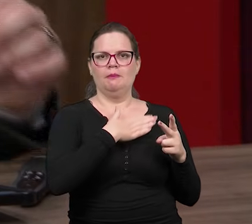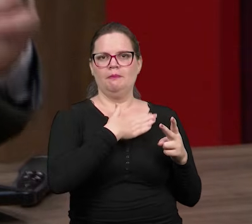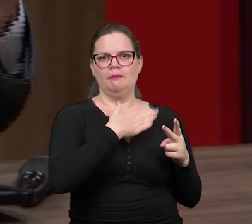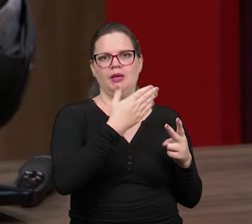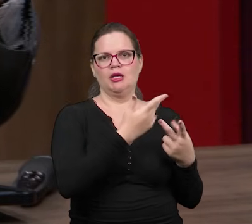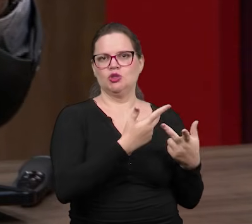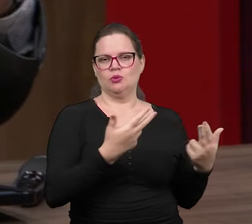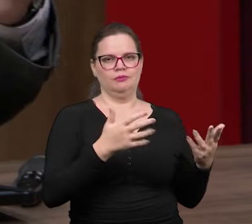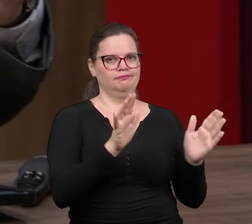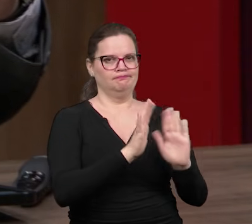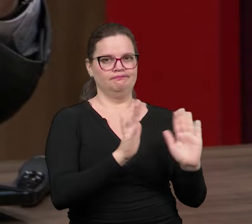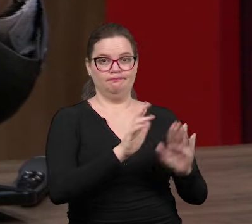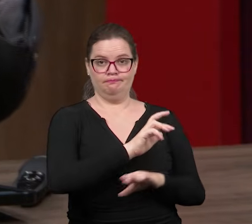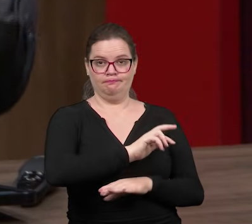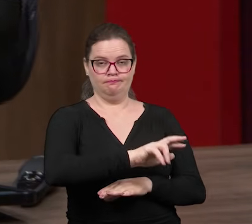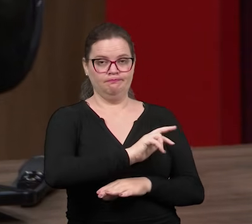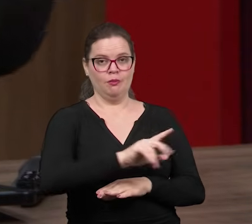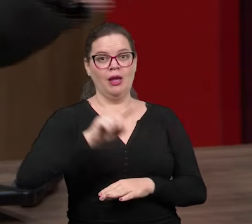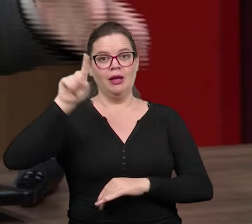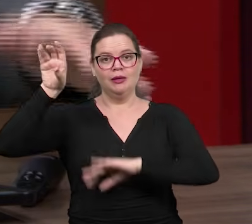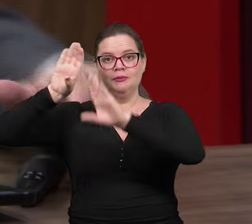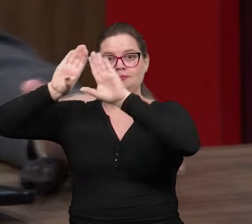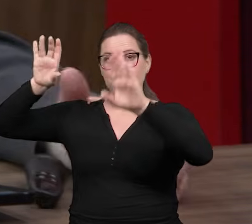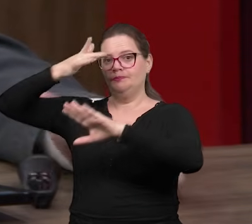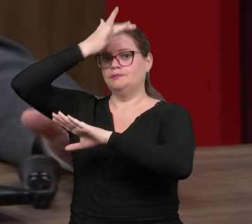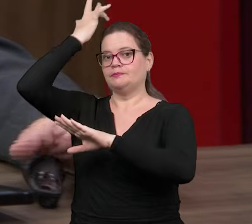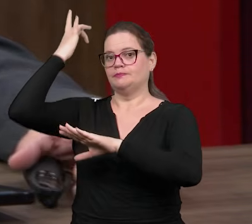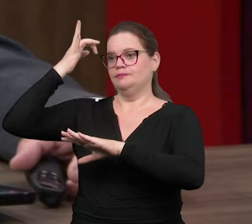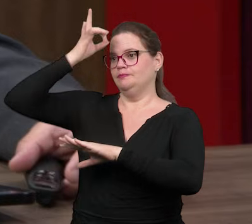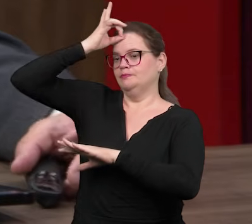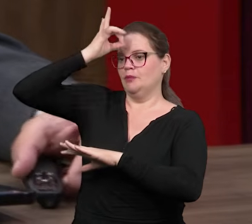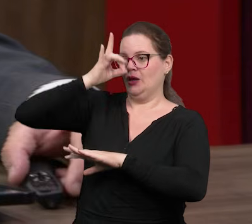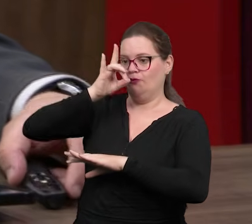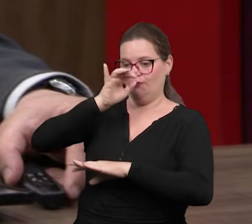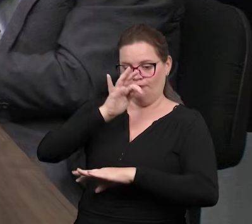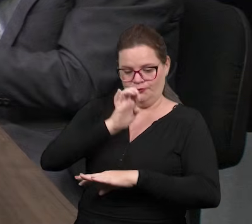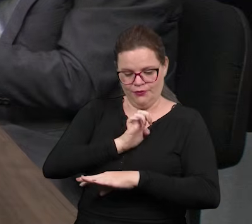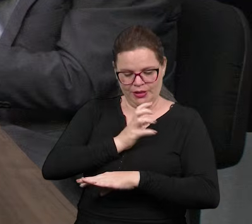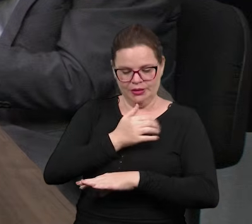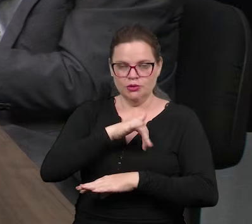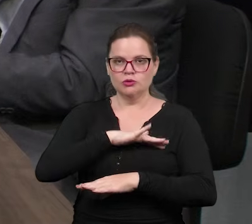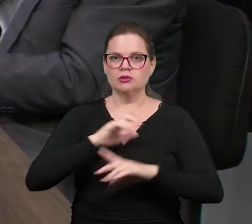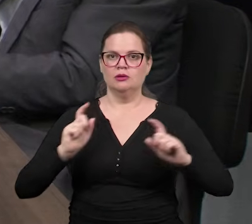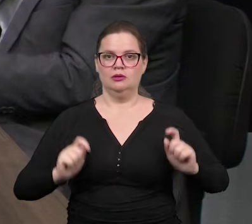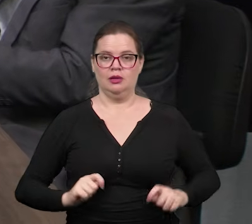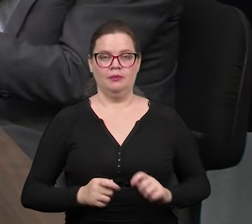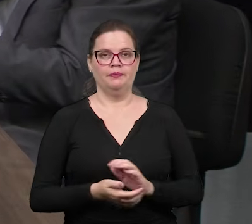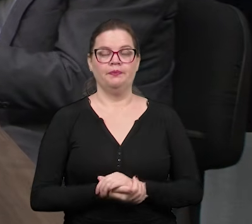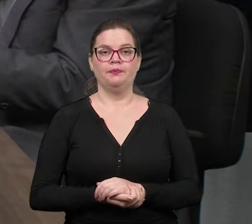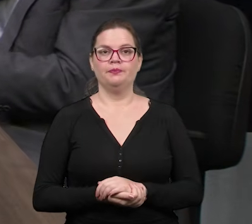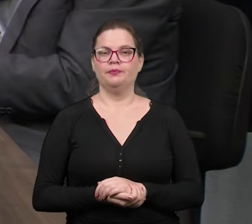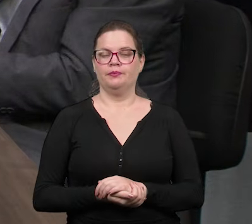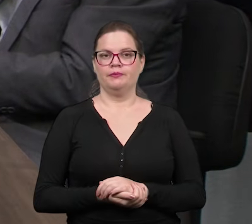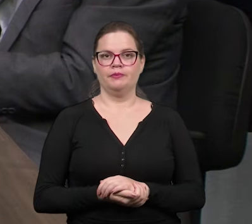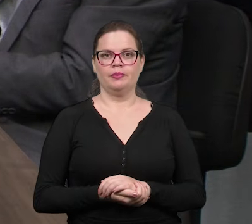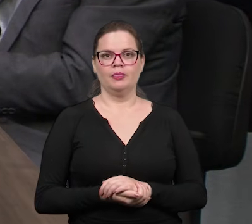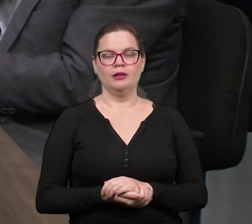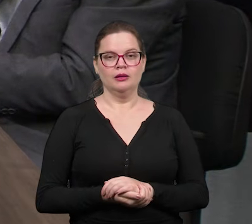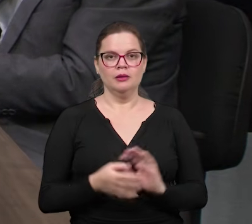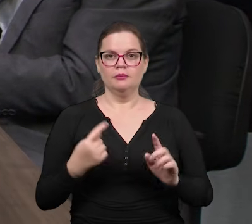A fé vem sempre por uma ação do Espírito da nossa vida. Como a fé nos